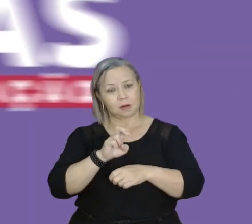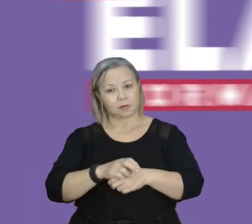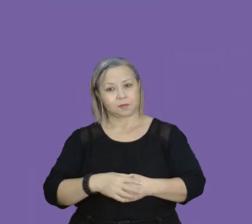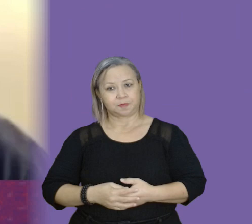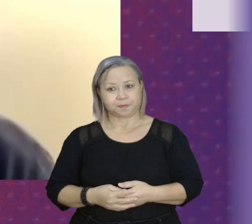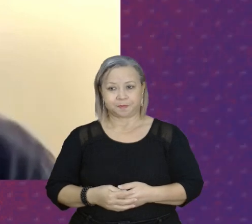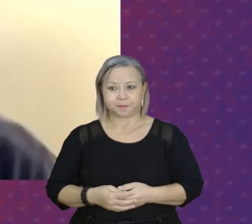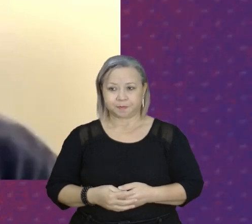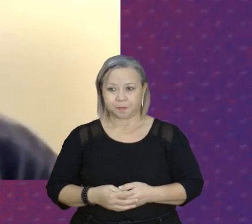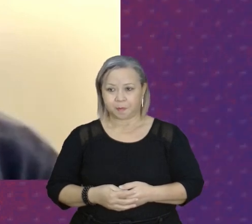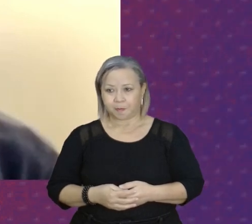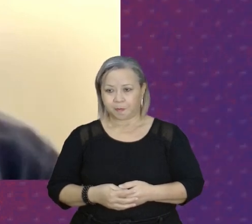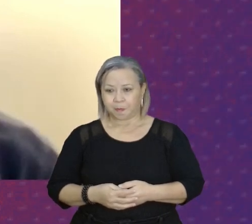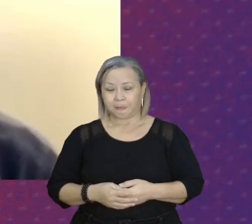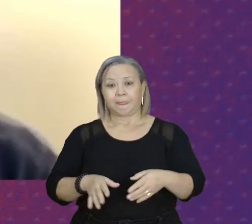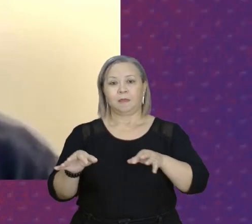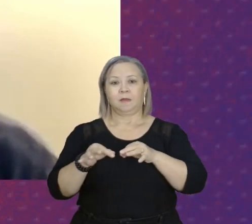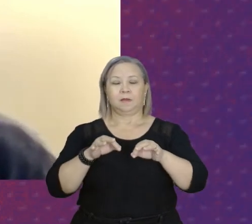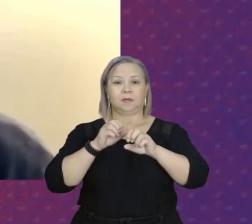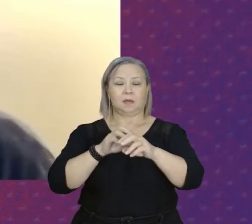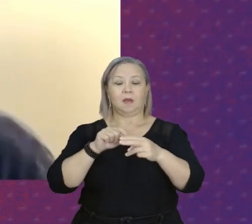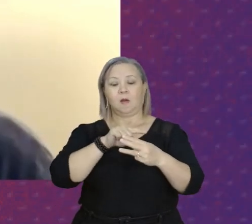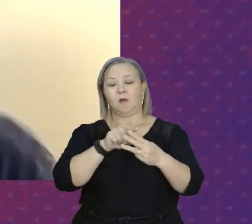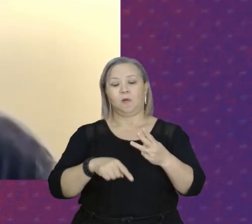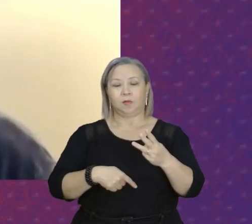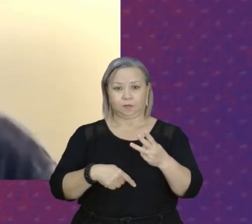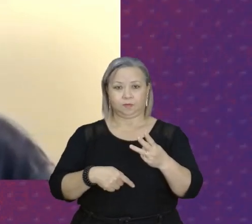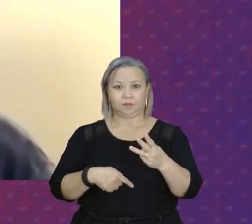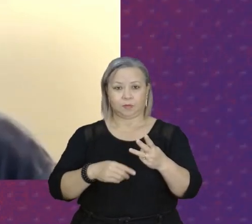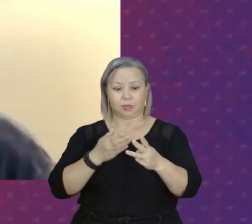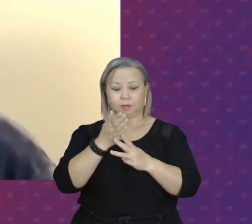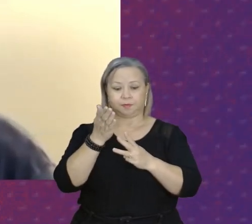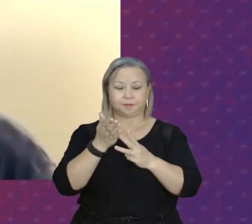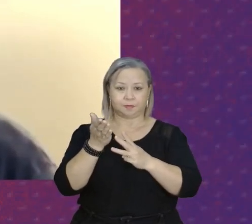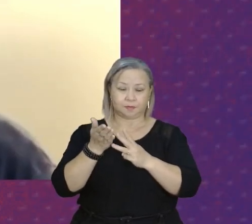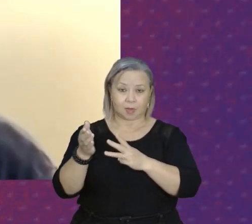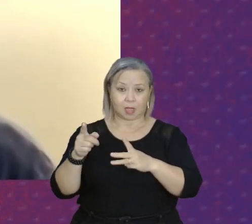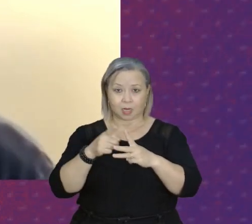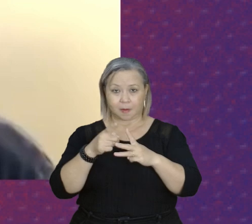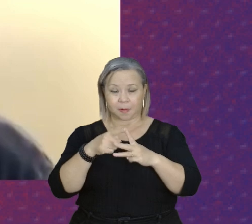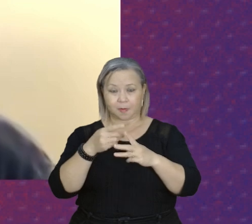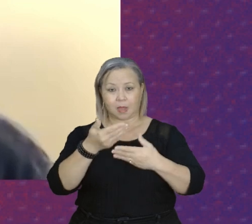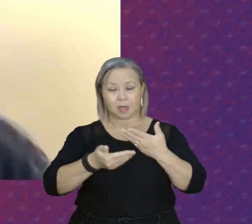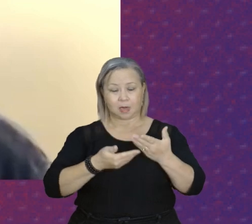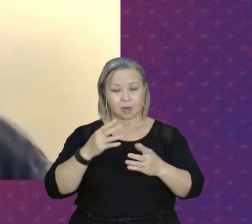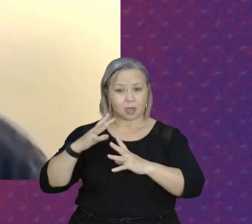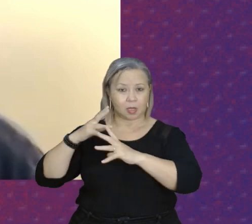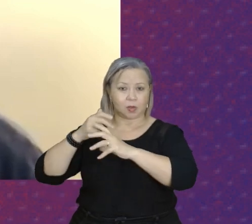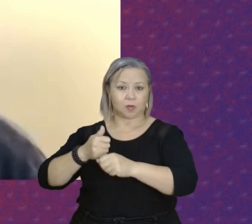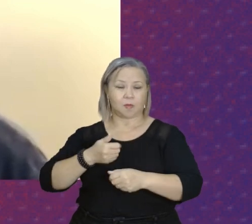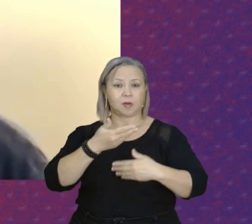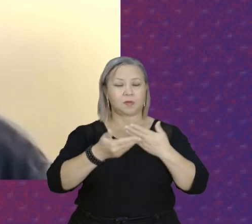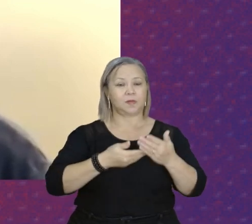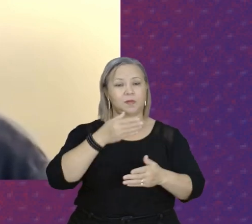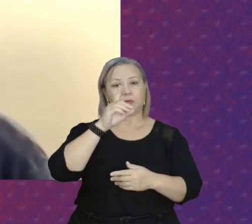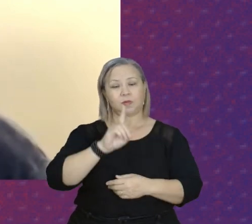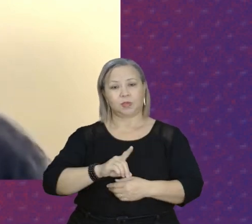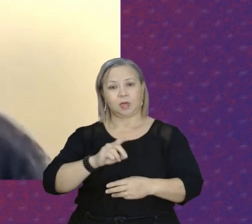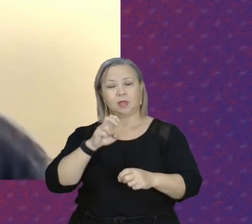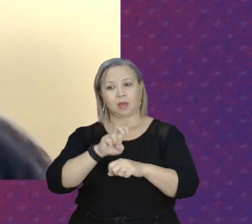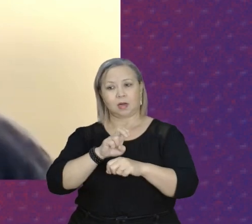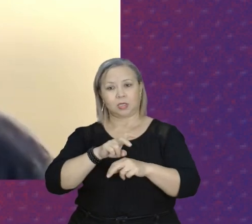Eu organizei essa aula em 3 partes. Na primeira, eu vou retomar um pouco os vínculos entre o direito à creche